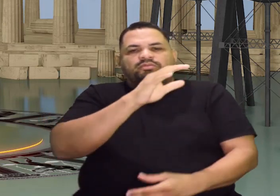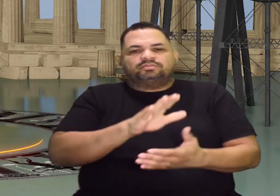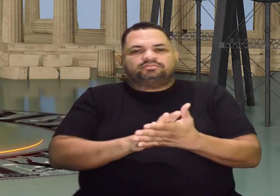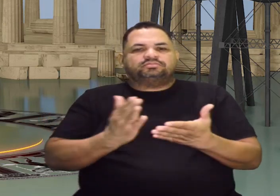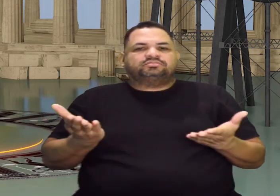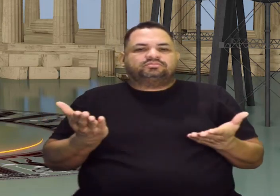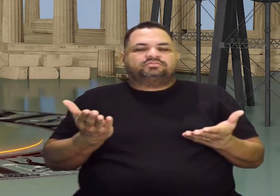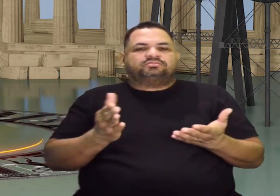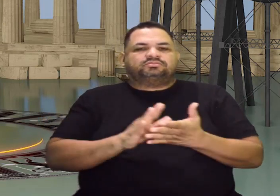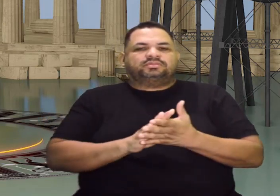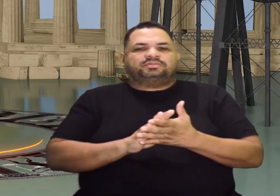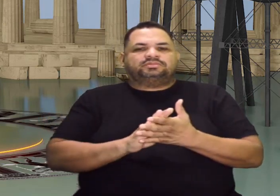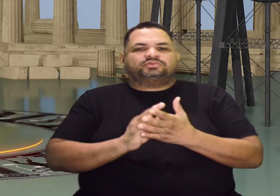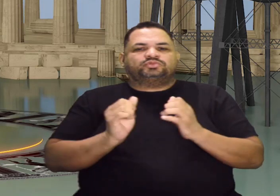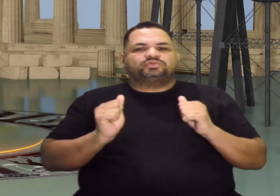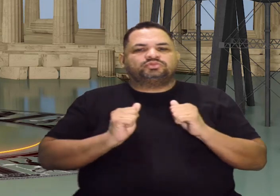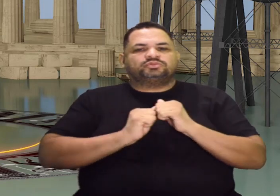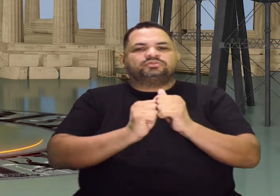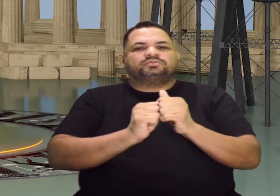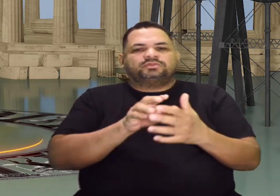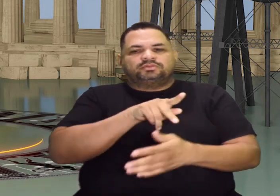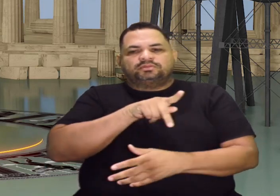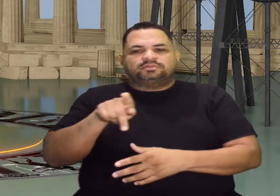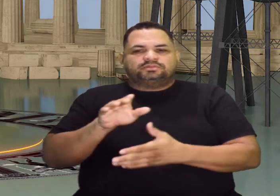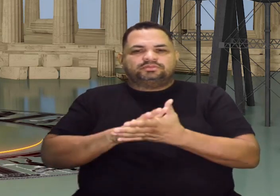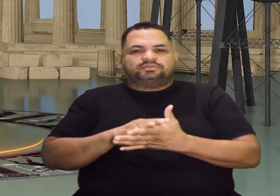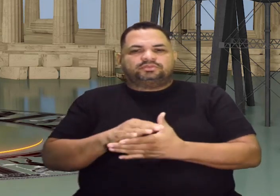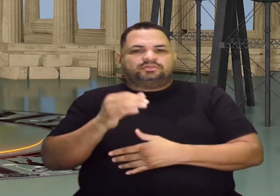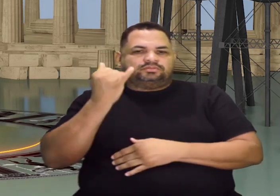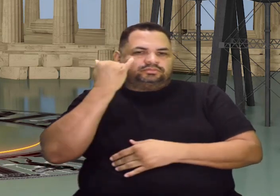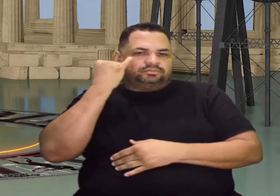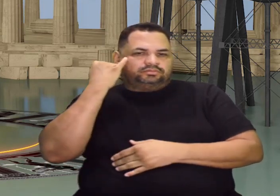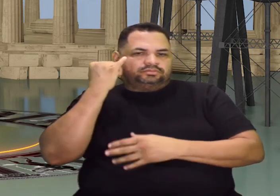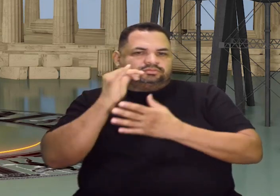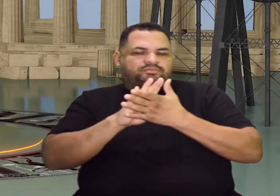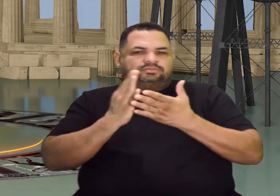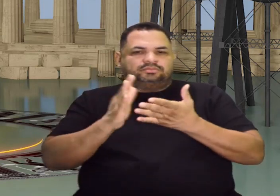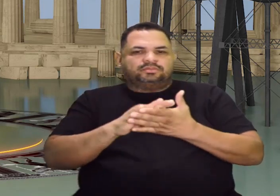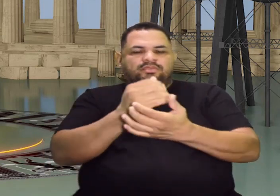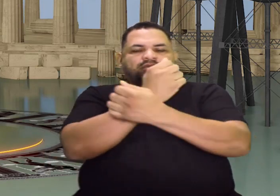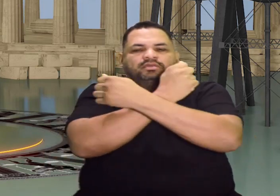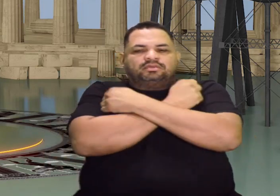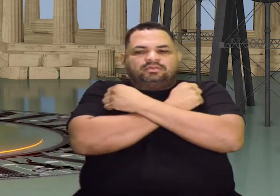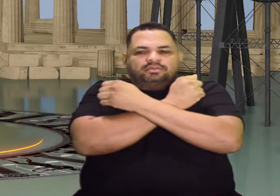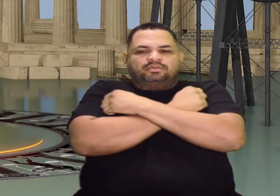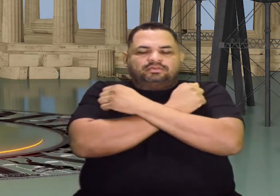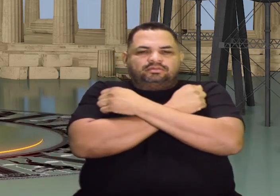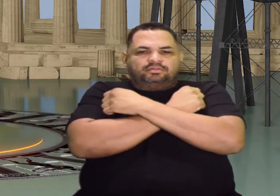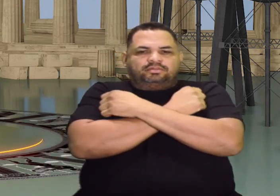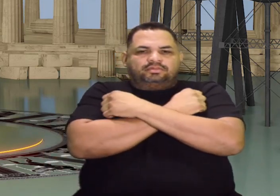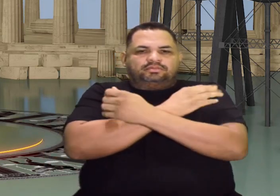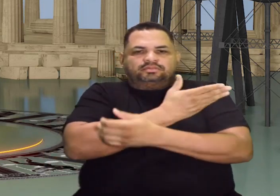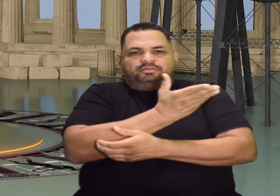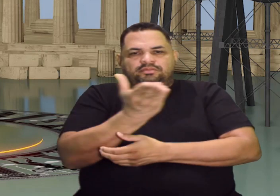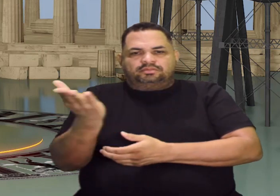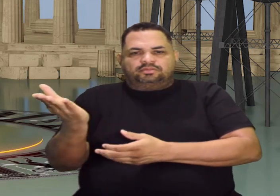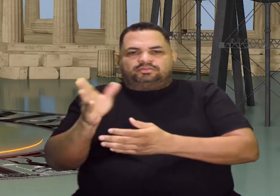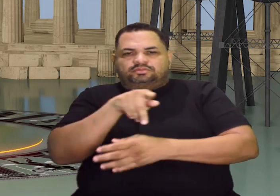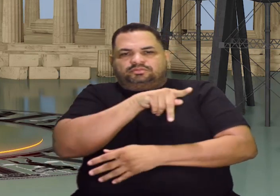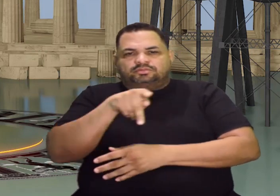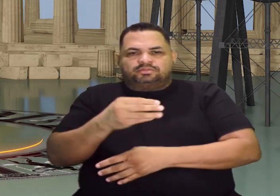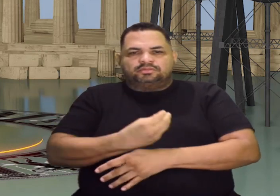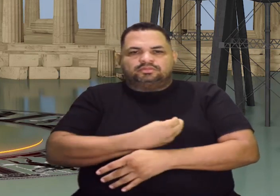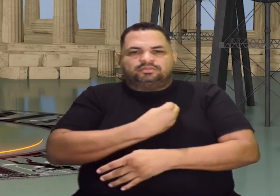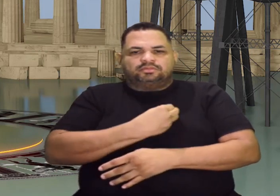Rondônia, junto com o professor Sami, né, o pessoal do estúdio aqui. Um grande abraço aos professores presenciais também, que